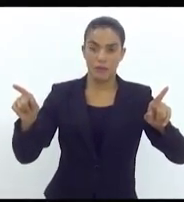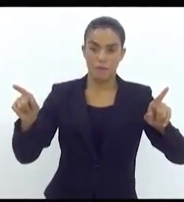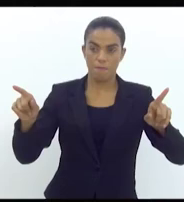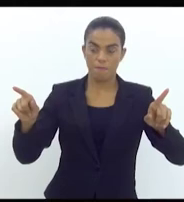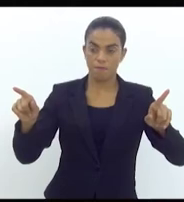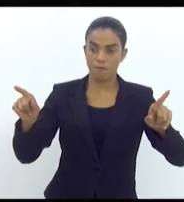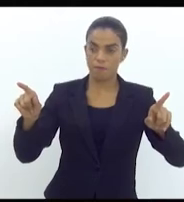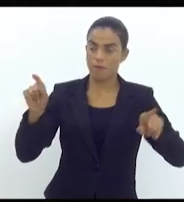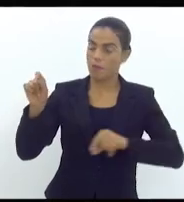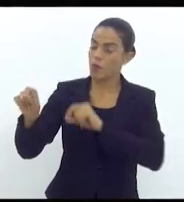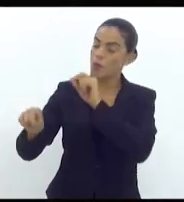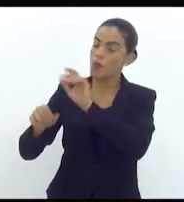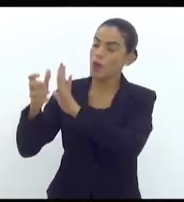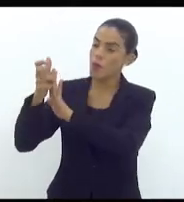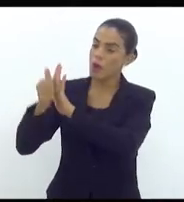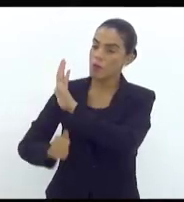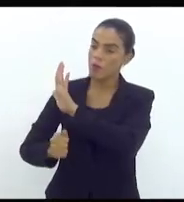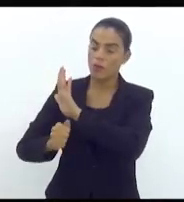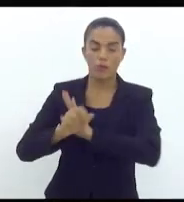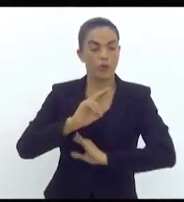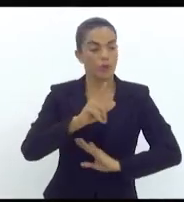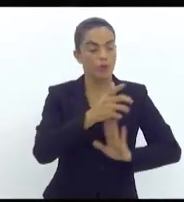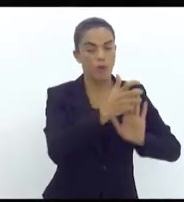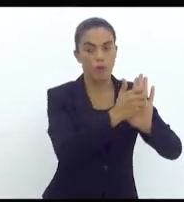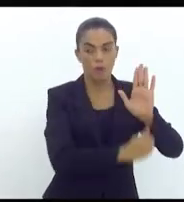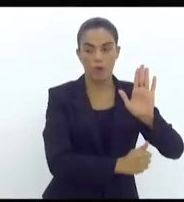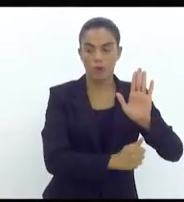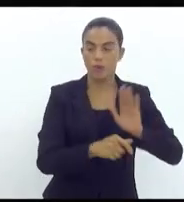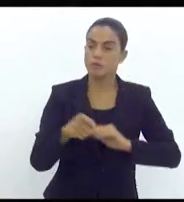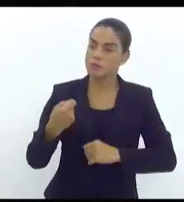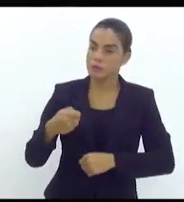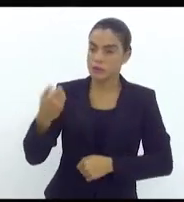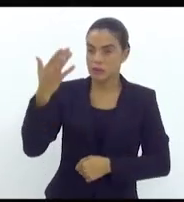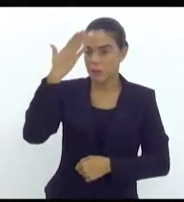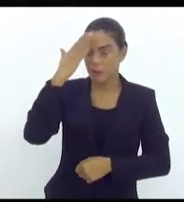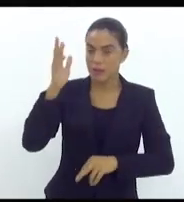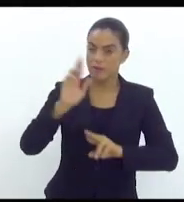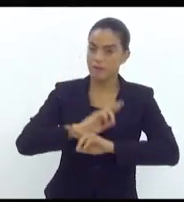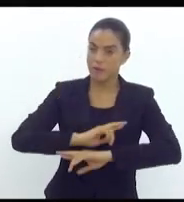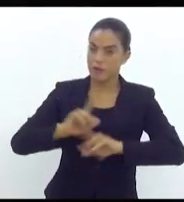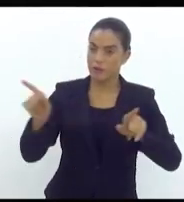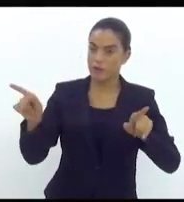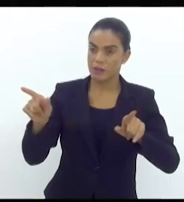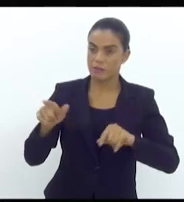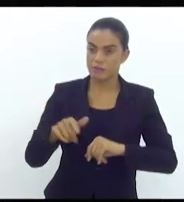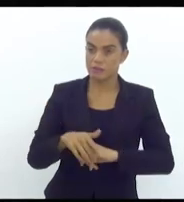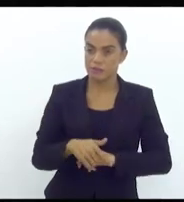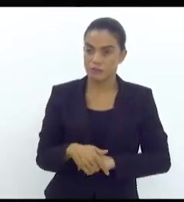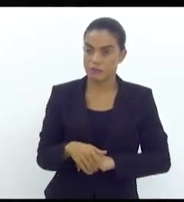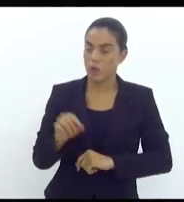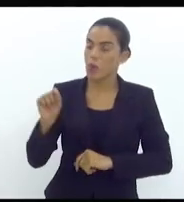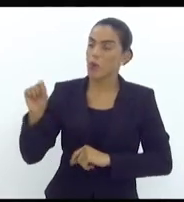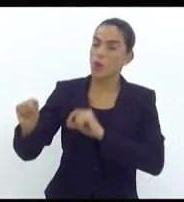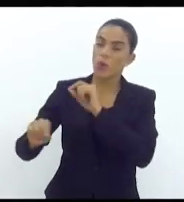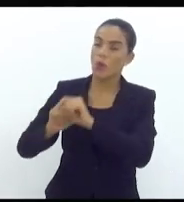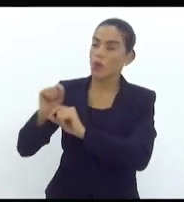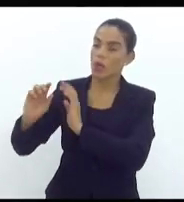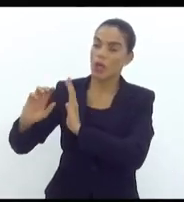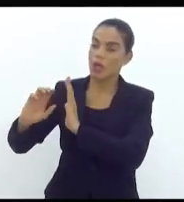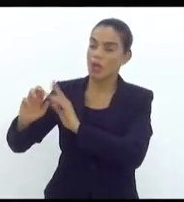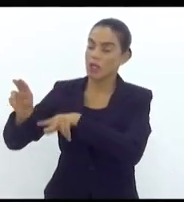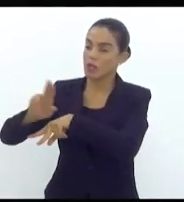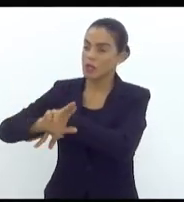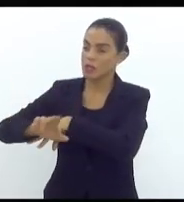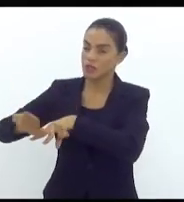O que é o aborto e o que não é aborto o senhor deveria saber diferenciar O que é ideologia de